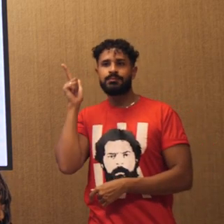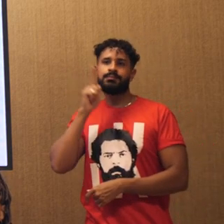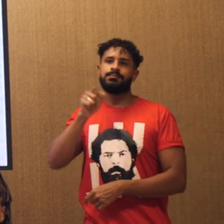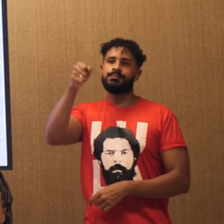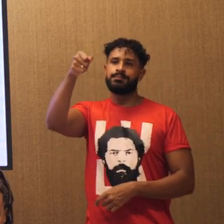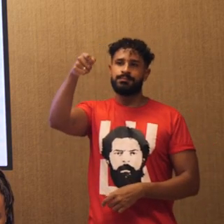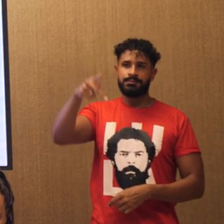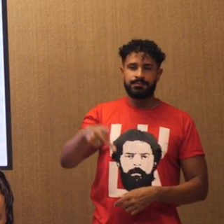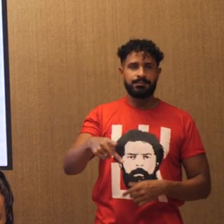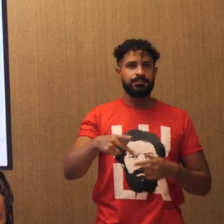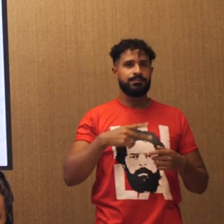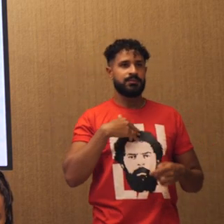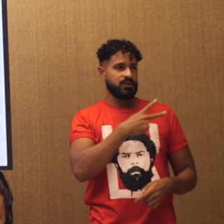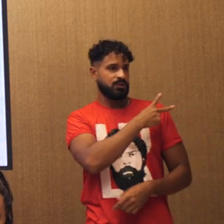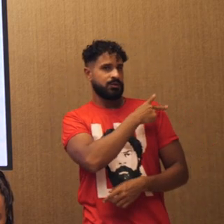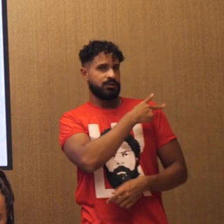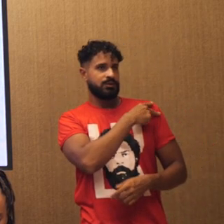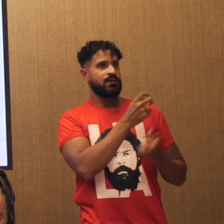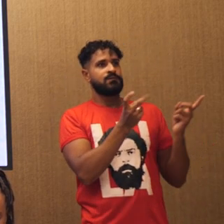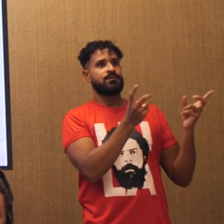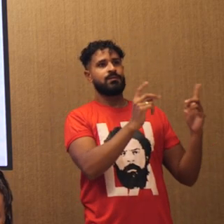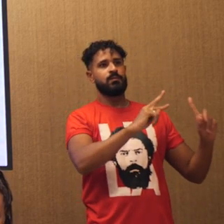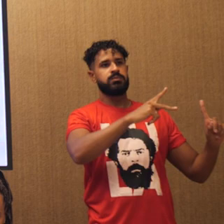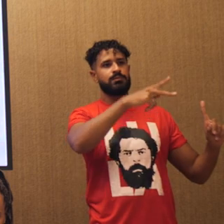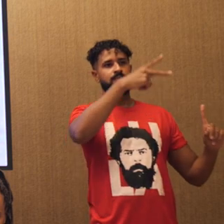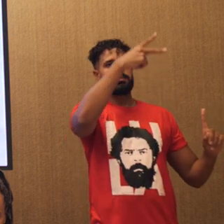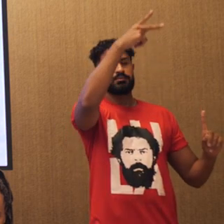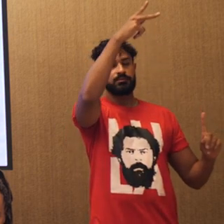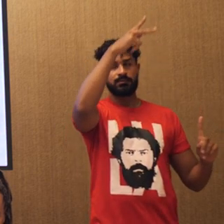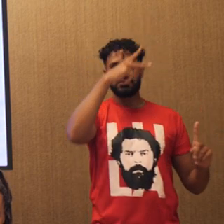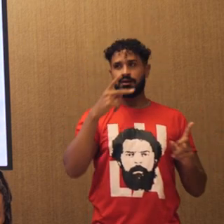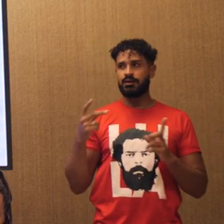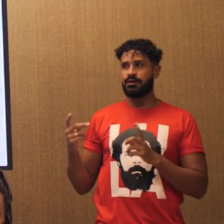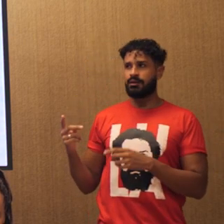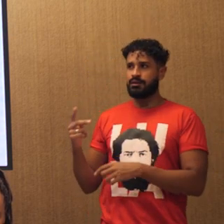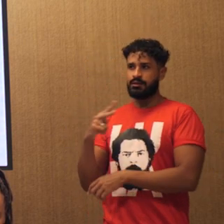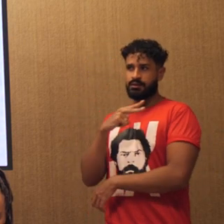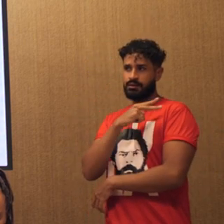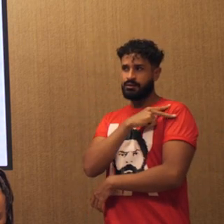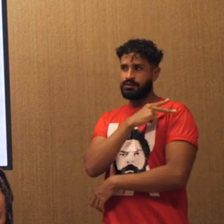aposentando, o meu patrão está vendendo mais. O patrão